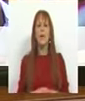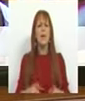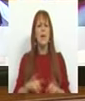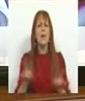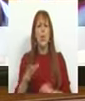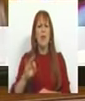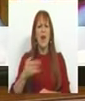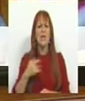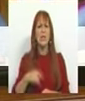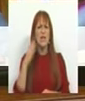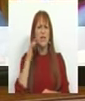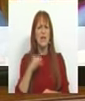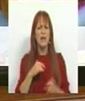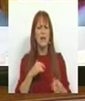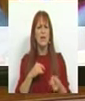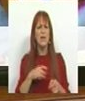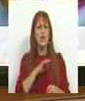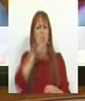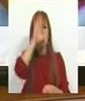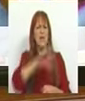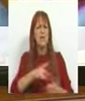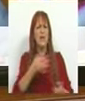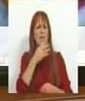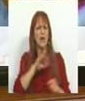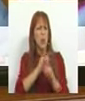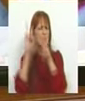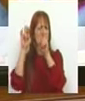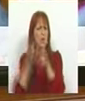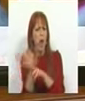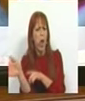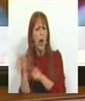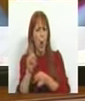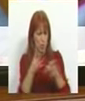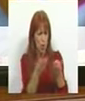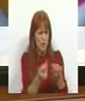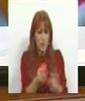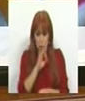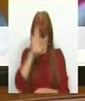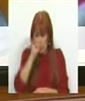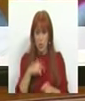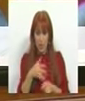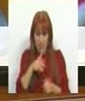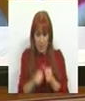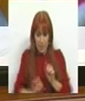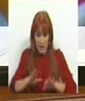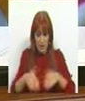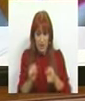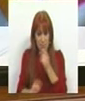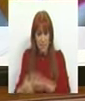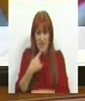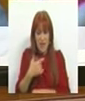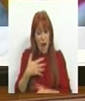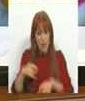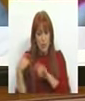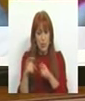Não, não foi o PSD que tentou, Sr. Ministro, falar de outros assuntos que não aqueles do orçamento. Foi o Sr. Ministro, na sua intervenção inicial, que disse que